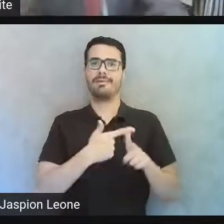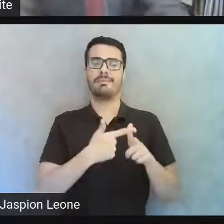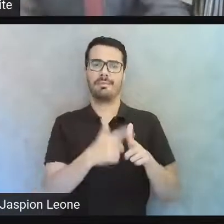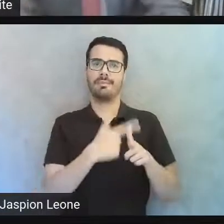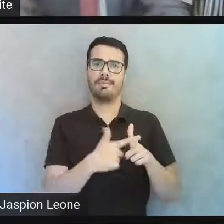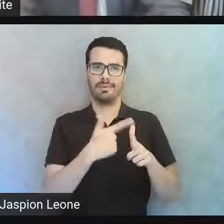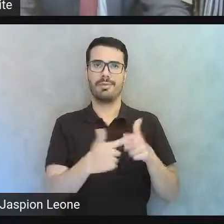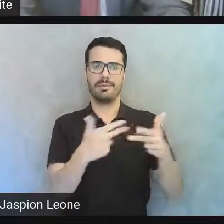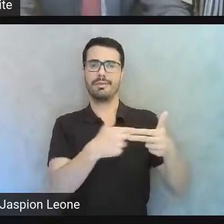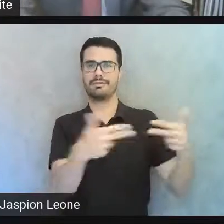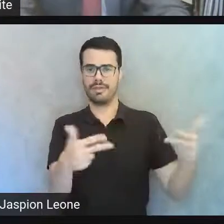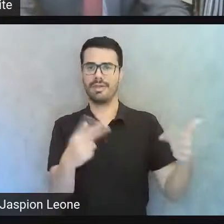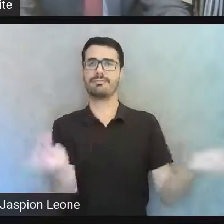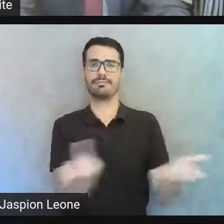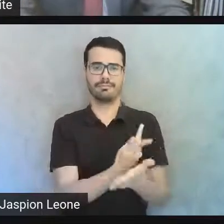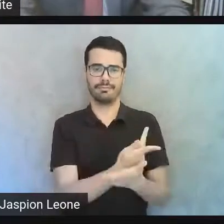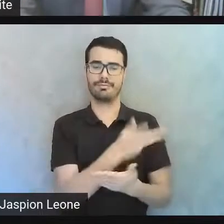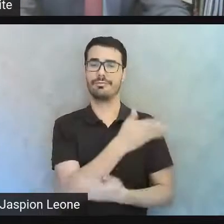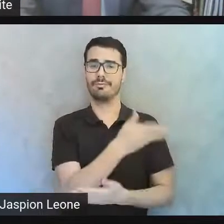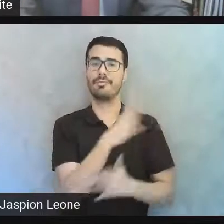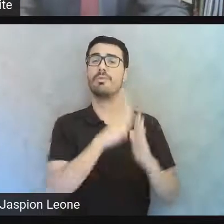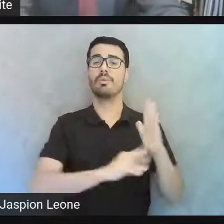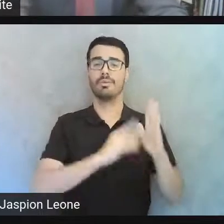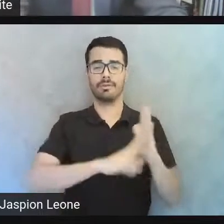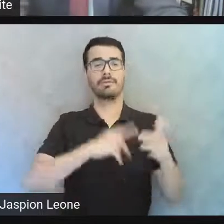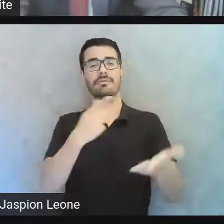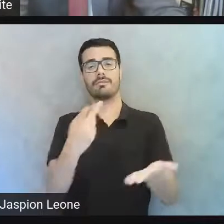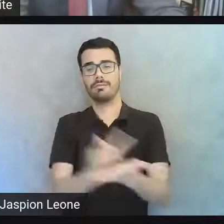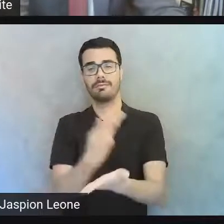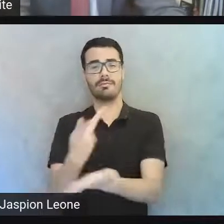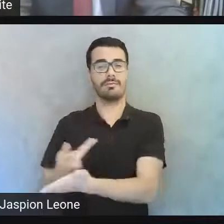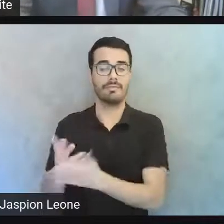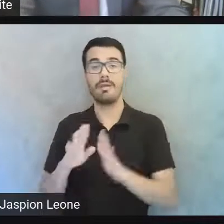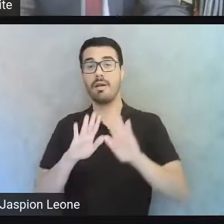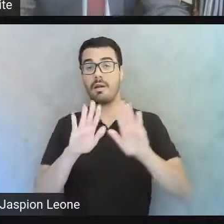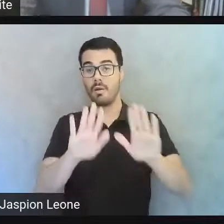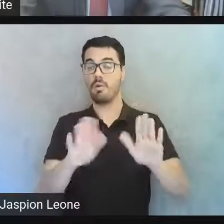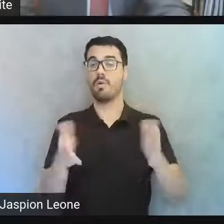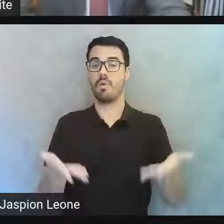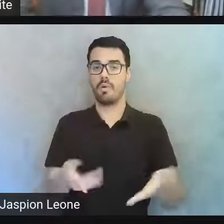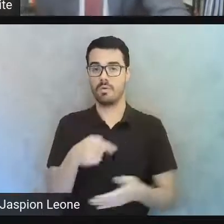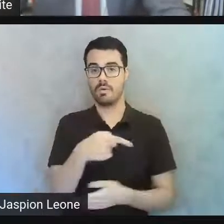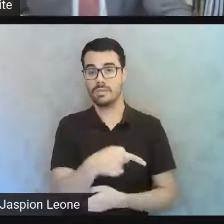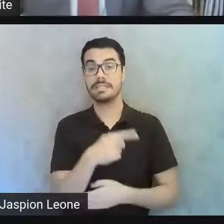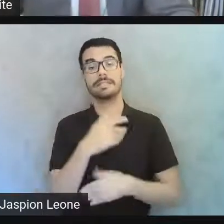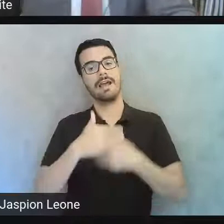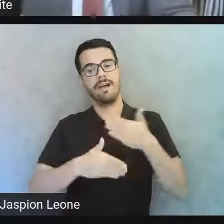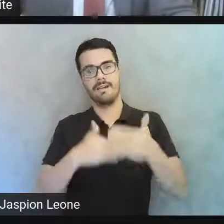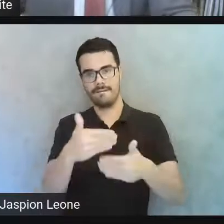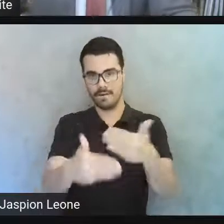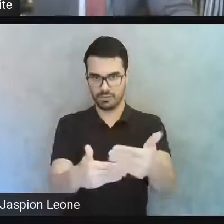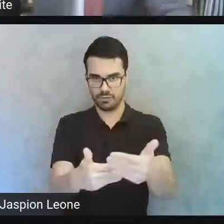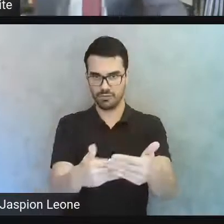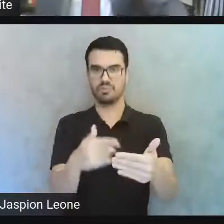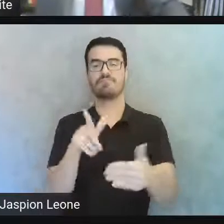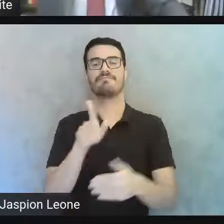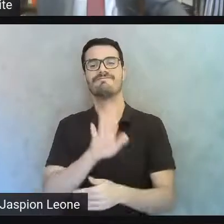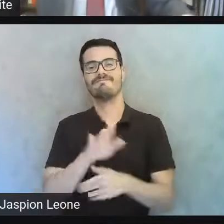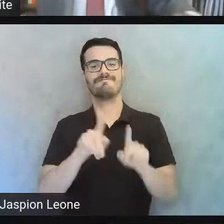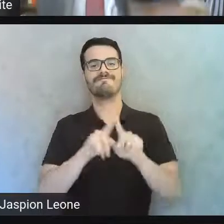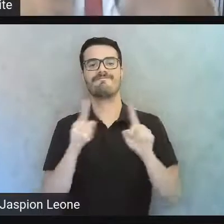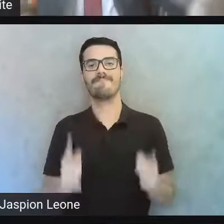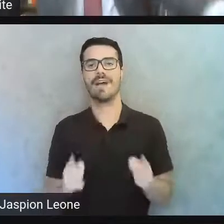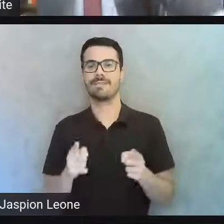podemos dizer que, embora a situação atual seja ainda um avanço, nós ainda não temos uma